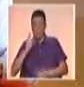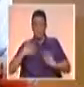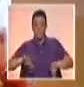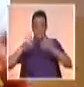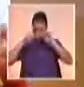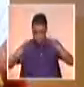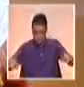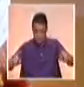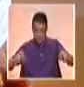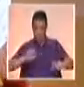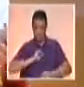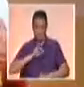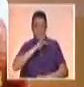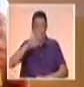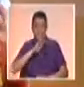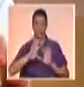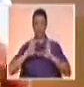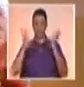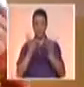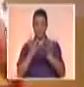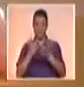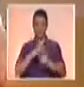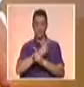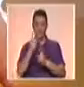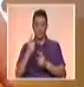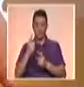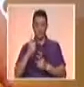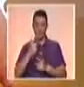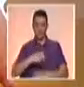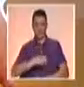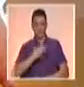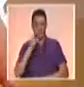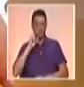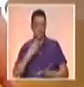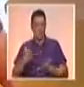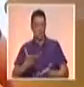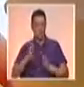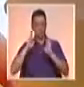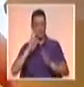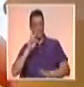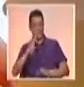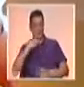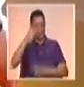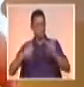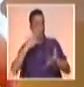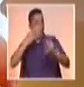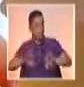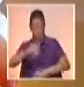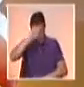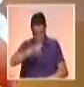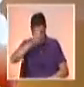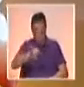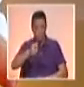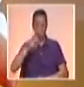todos nós lá em casa e para a família em geral. A recusa de sentir, porque o surdo agora já é visto como um cidadão, já há respeito pelo